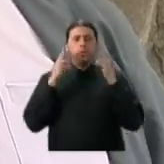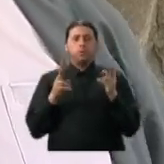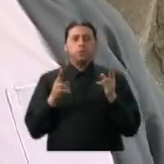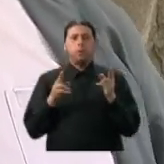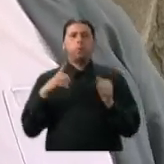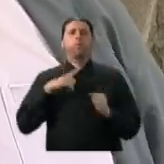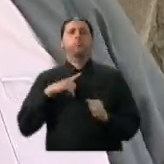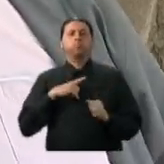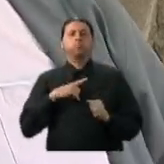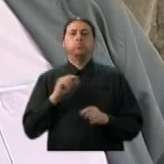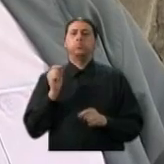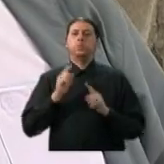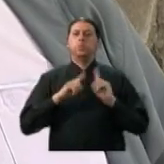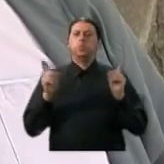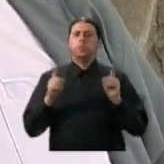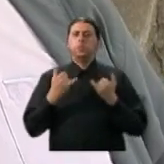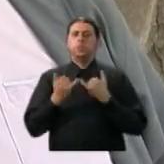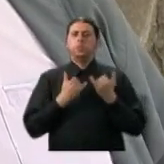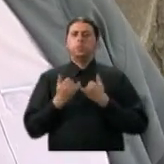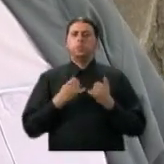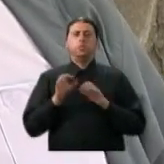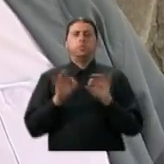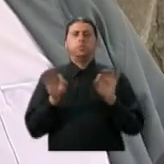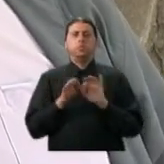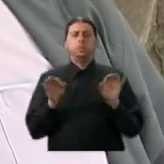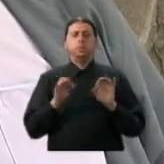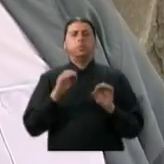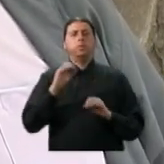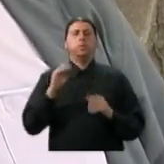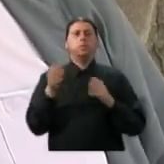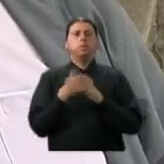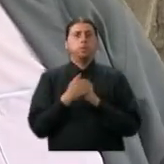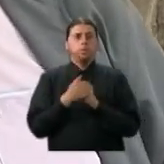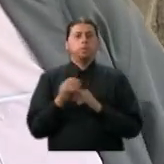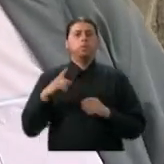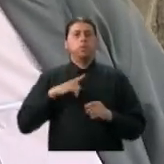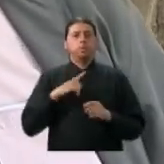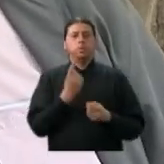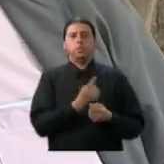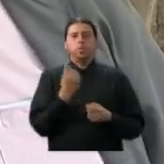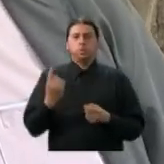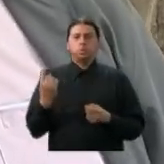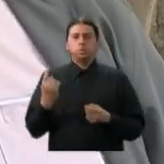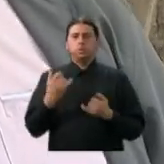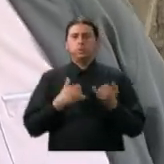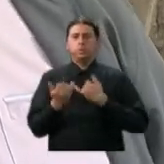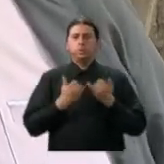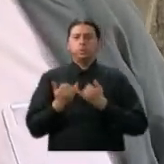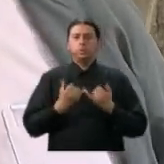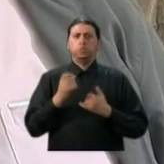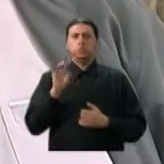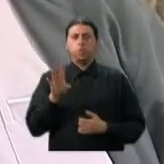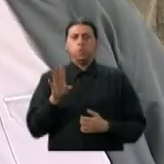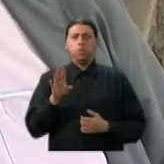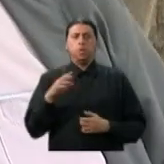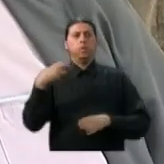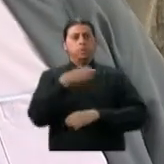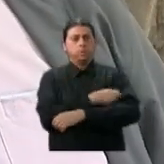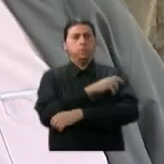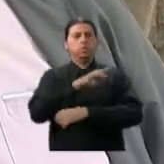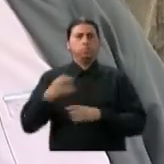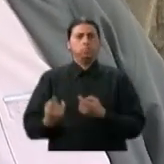está ocorrendo a epidemia, não se vacina toda a população. Isso vai depender muito do grau de toxicidade da vacina. Então, muitas vacinas não se